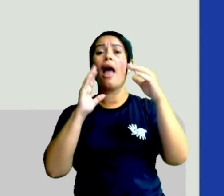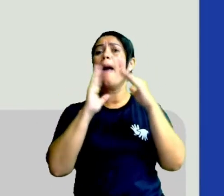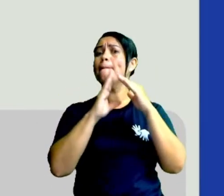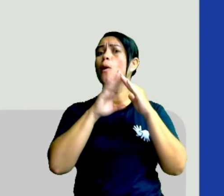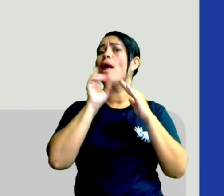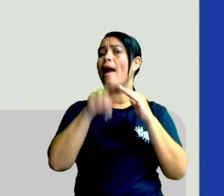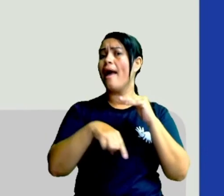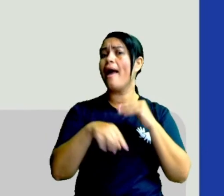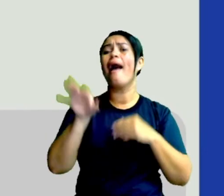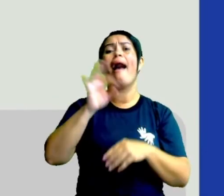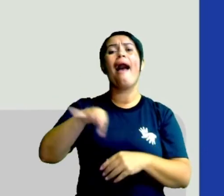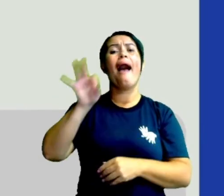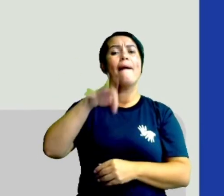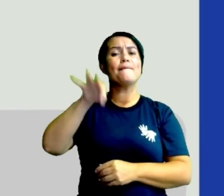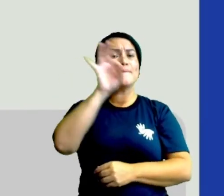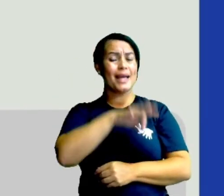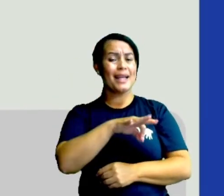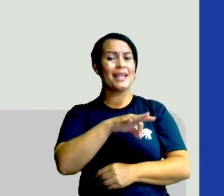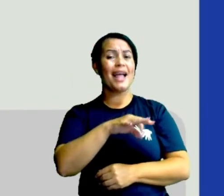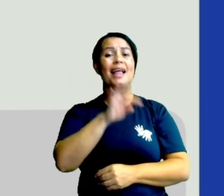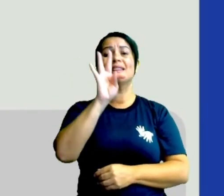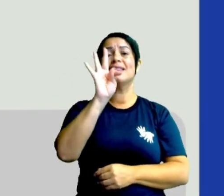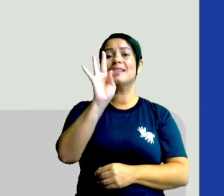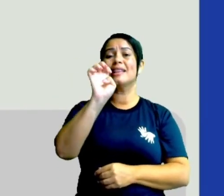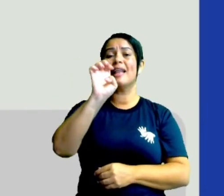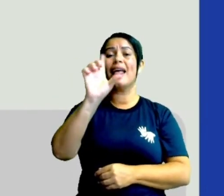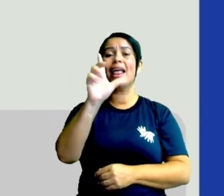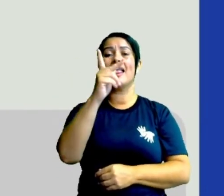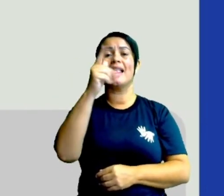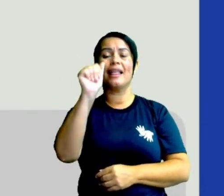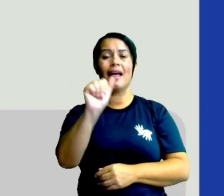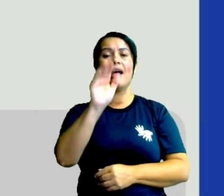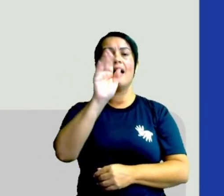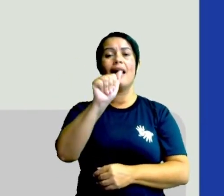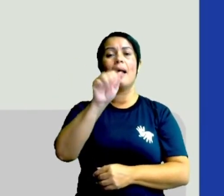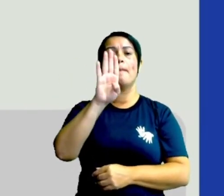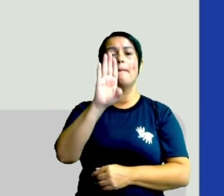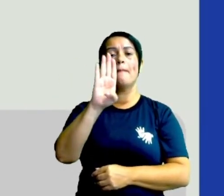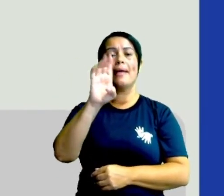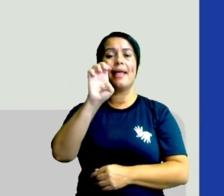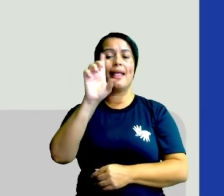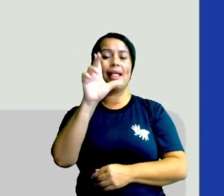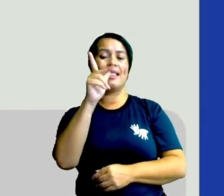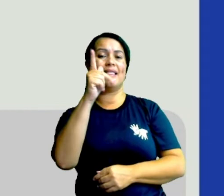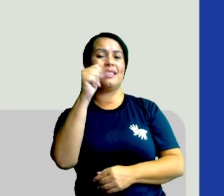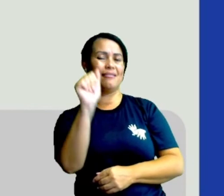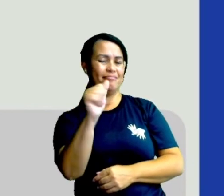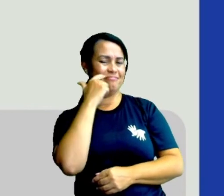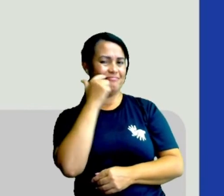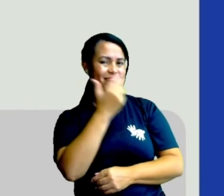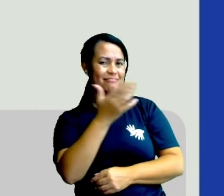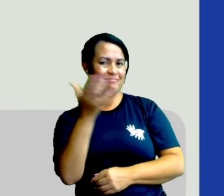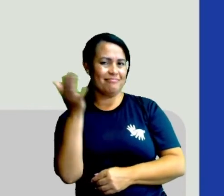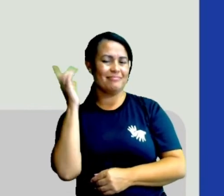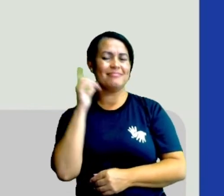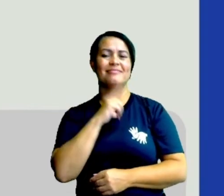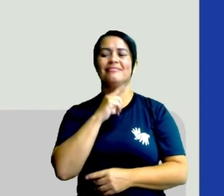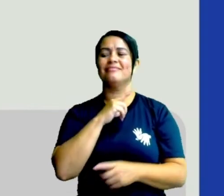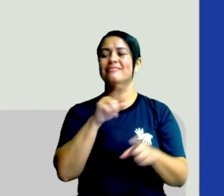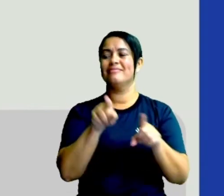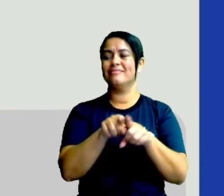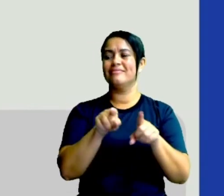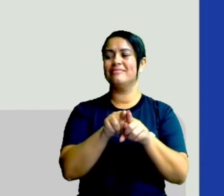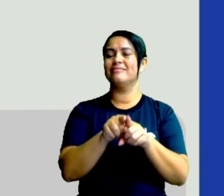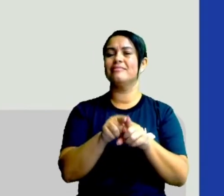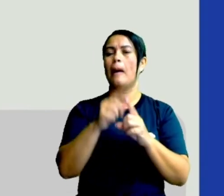abelha telha abelha também tem aí essa